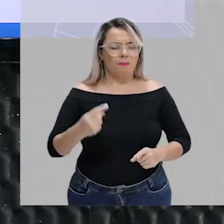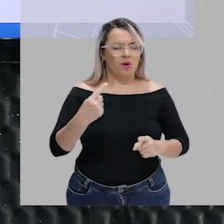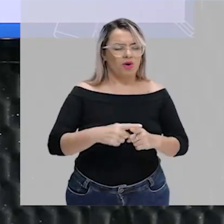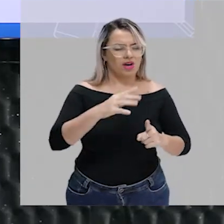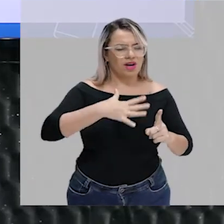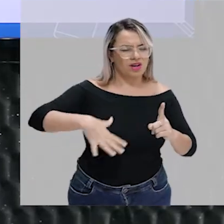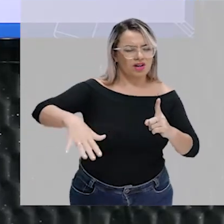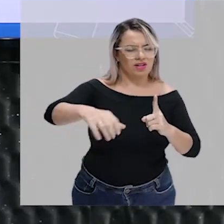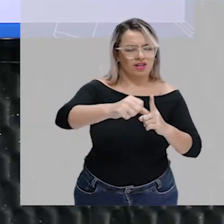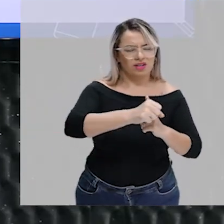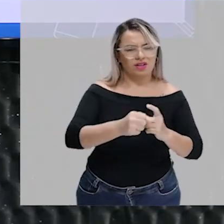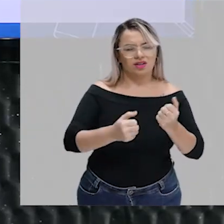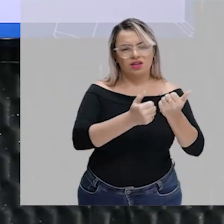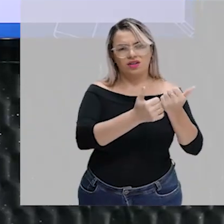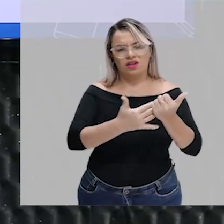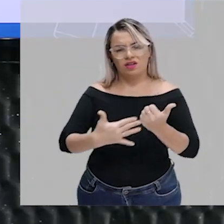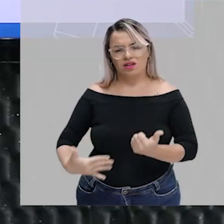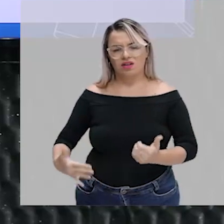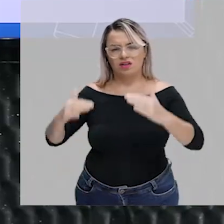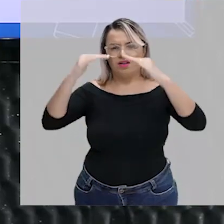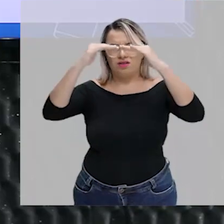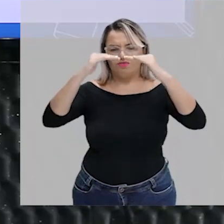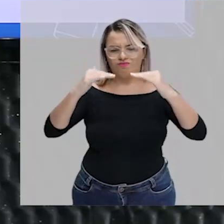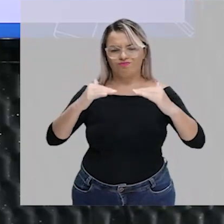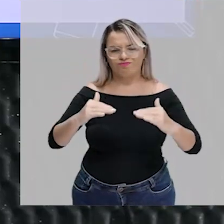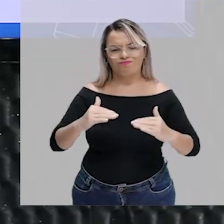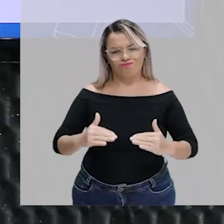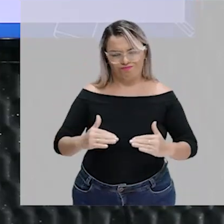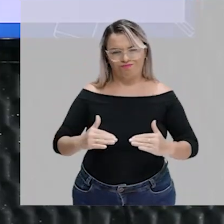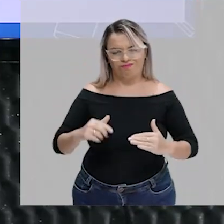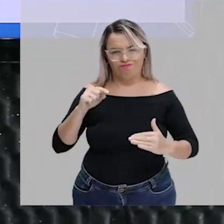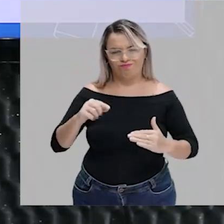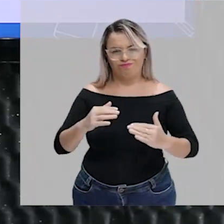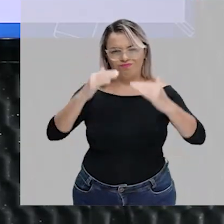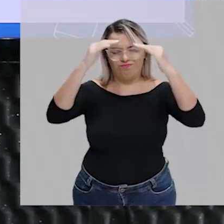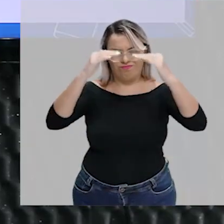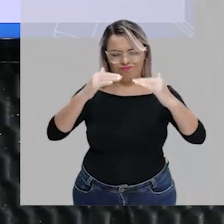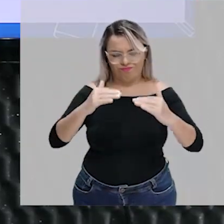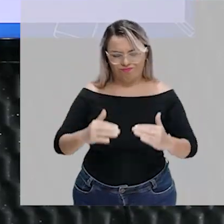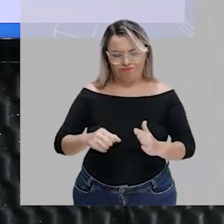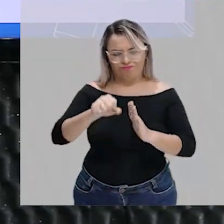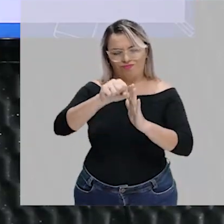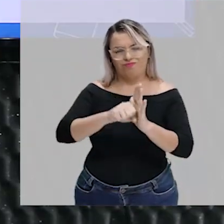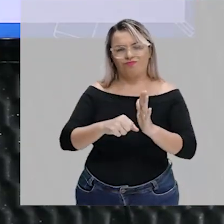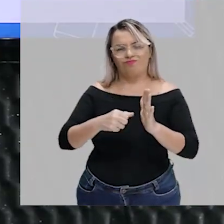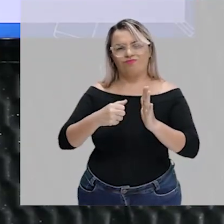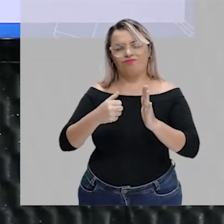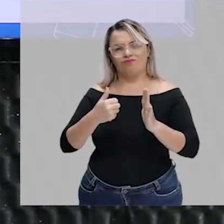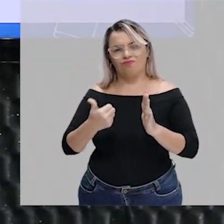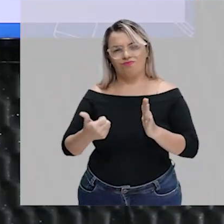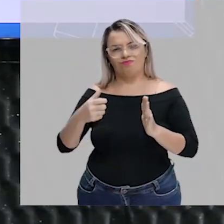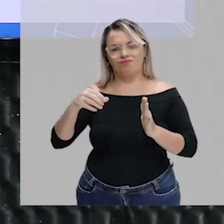hierarquias sociais, elas são muito bem definidas na sociedade brasileira do século XIX.